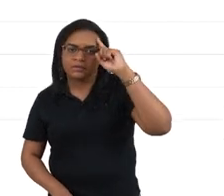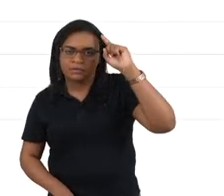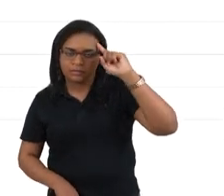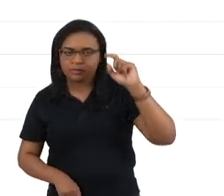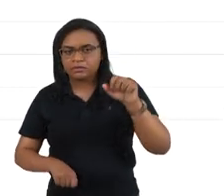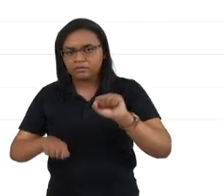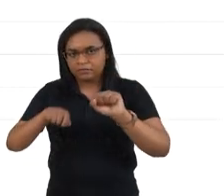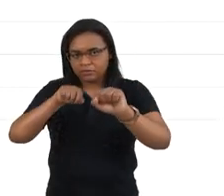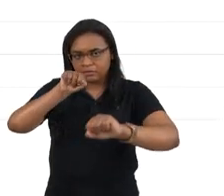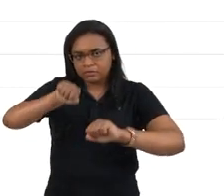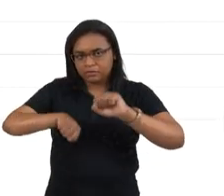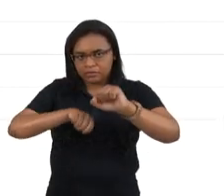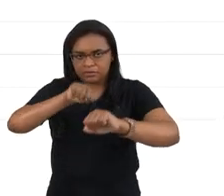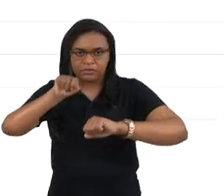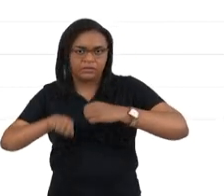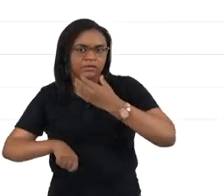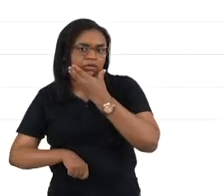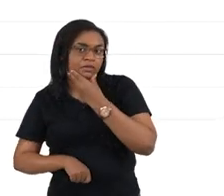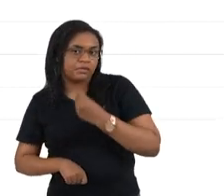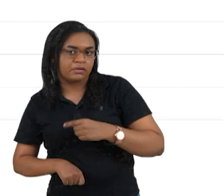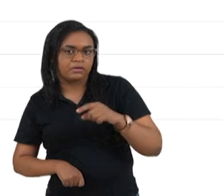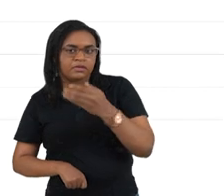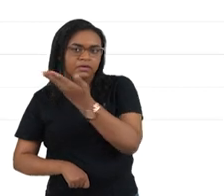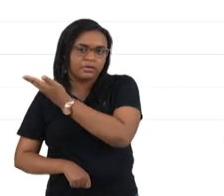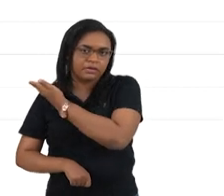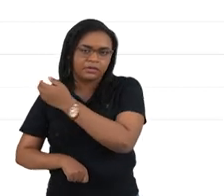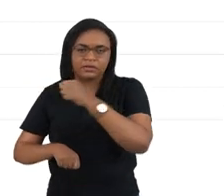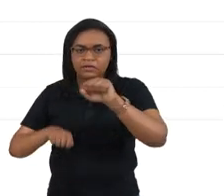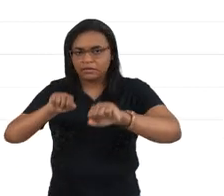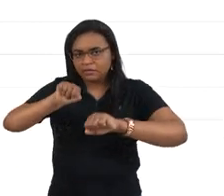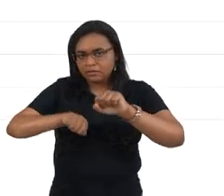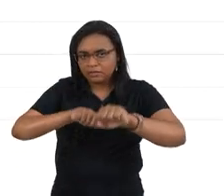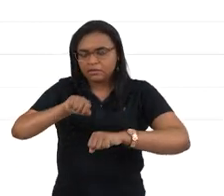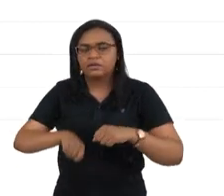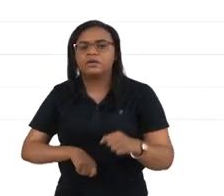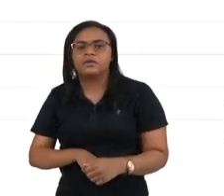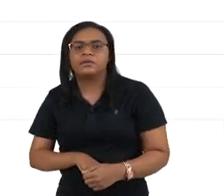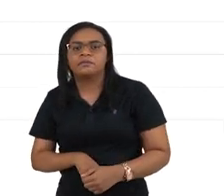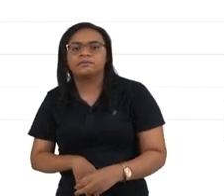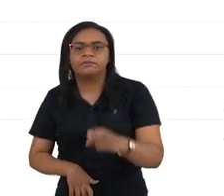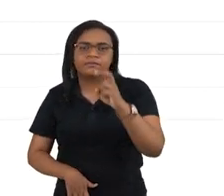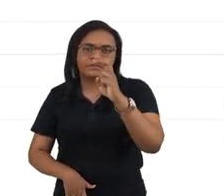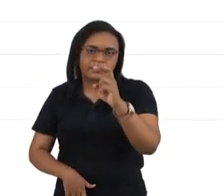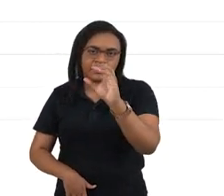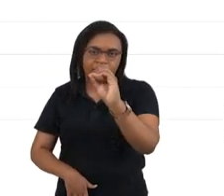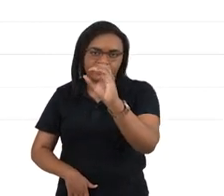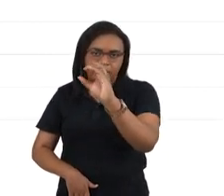ciclista... Então, em quantos dias esse ciclista percorrerá 500 quilômetros...